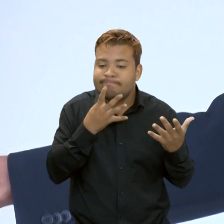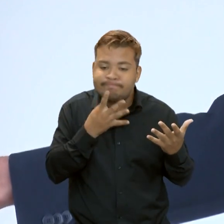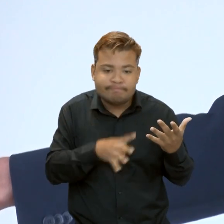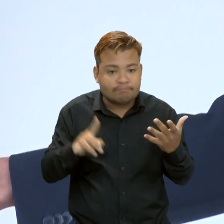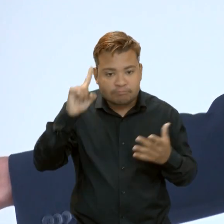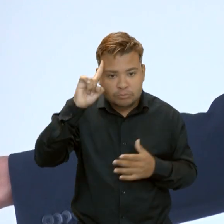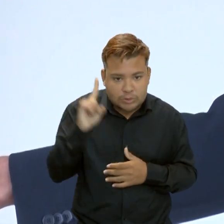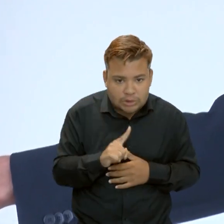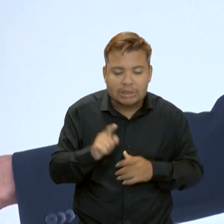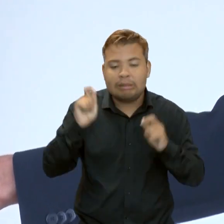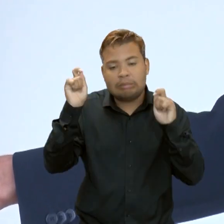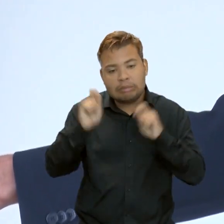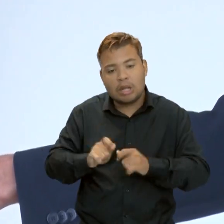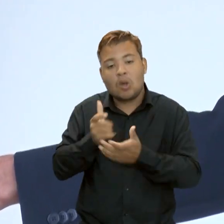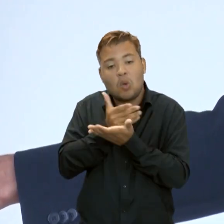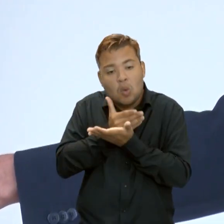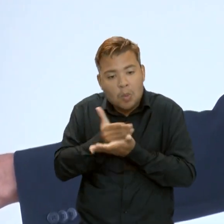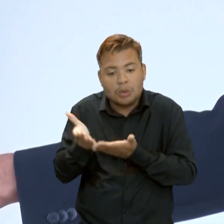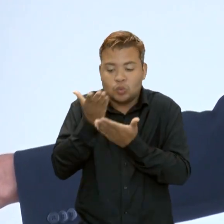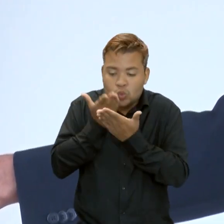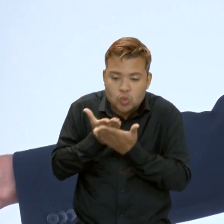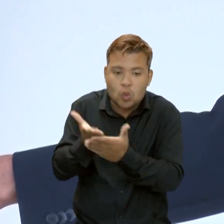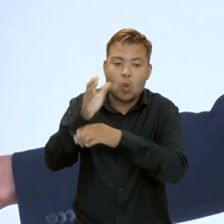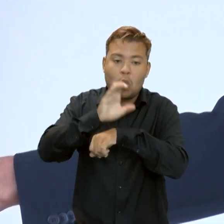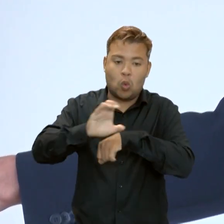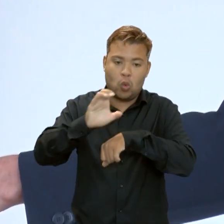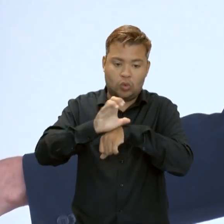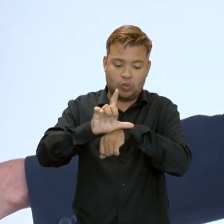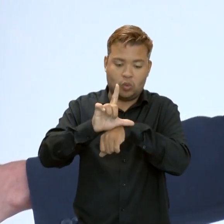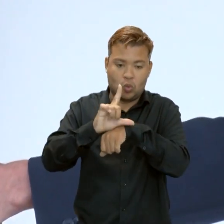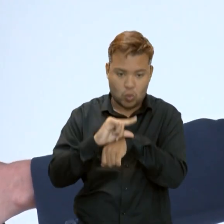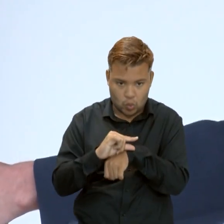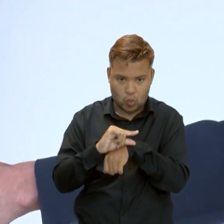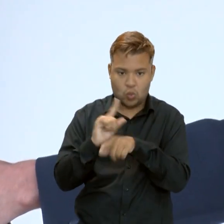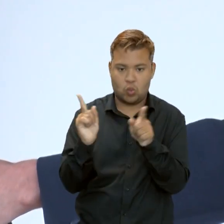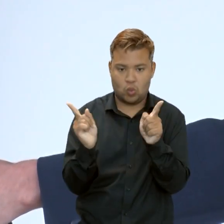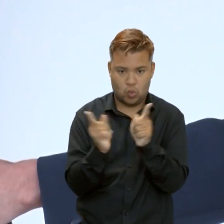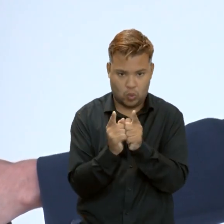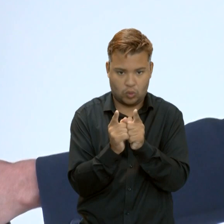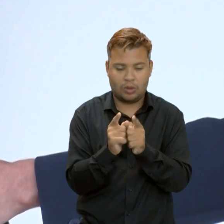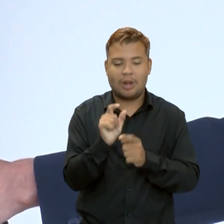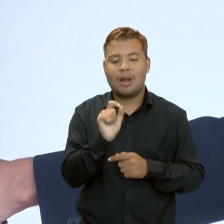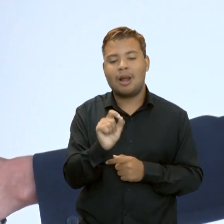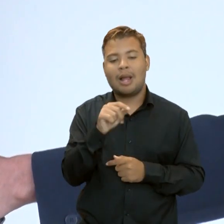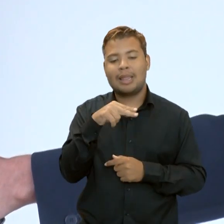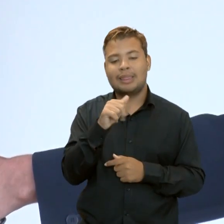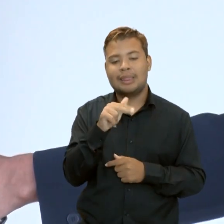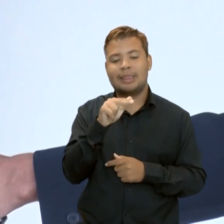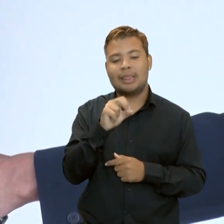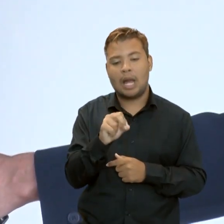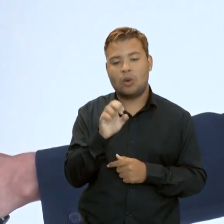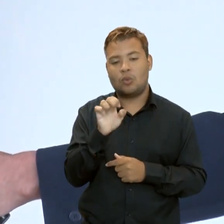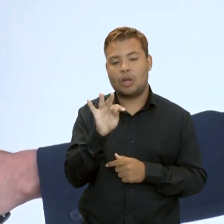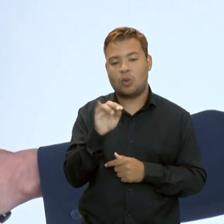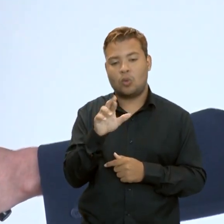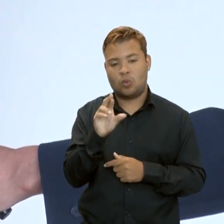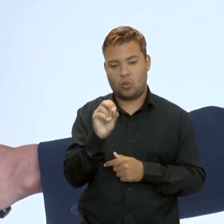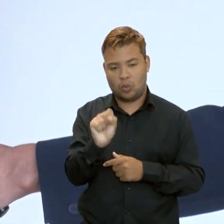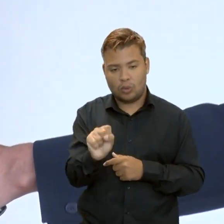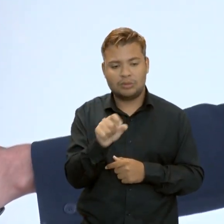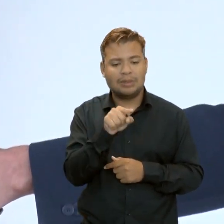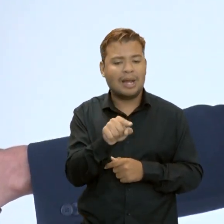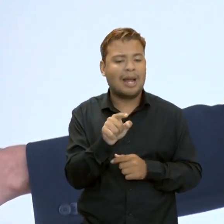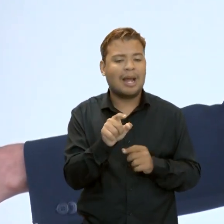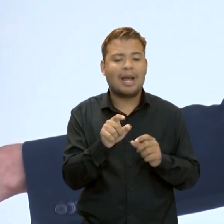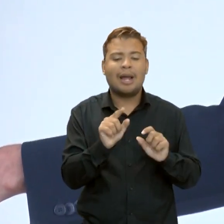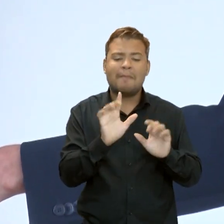consigam iniciar cursos e cursos curtos né a gente tem chamado esses cursos de nano encontros porque são cursos meio que pílulas mesmo são